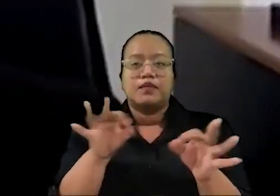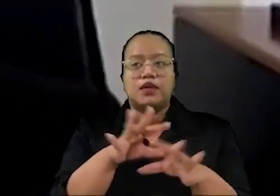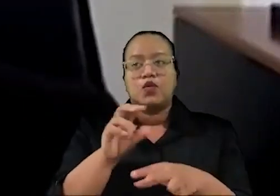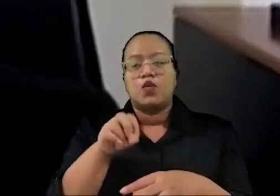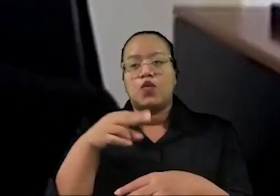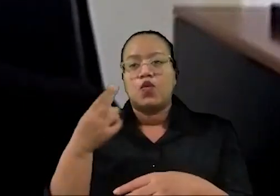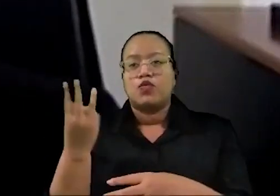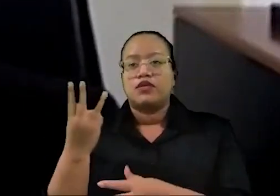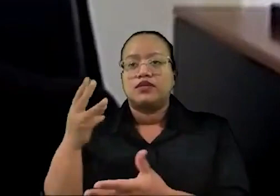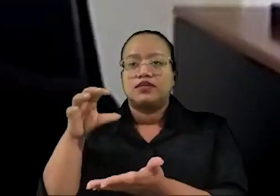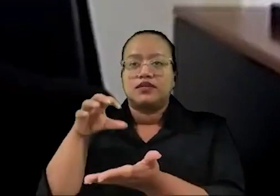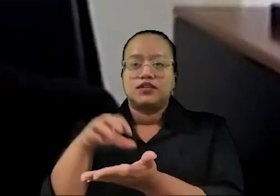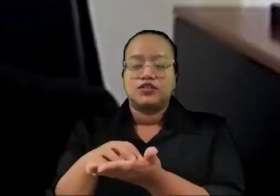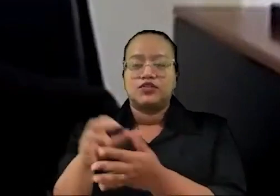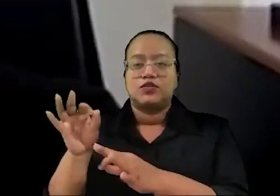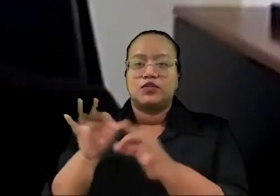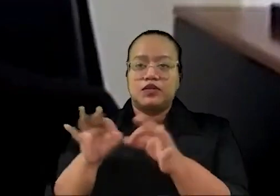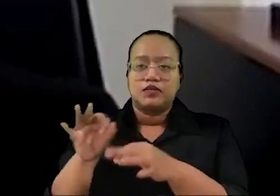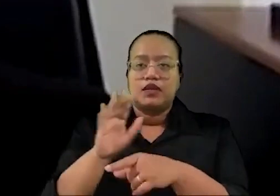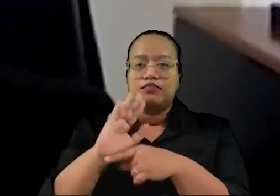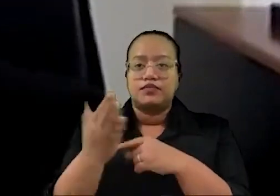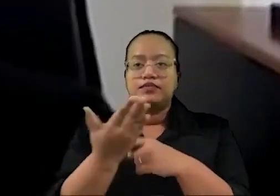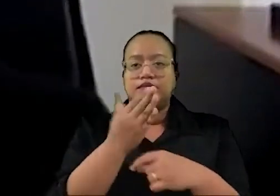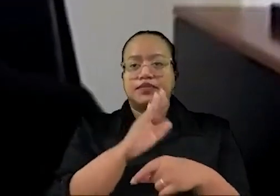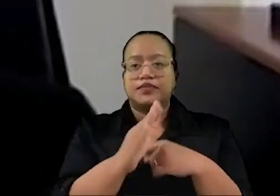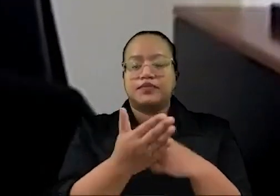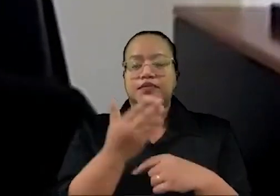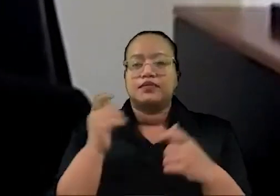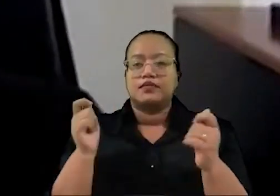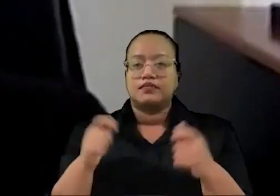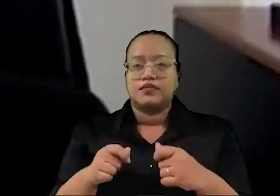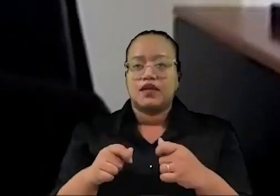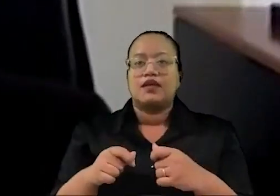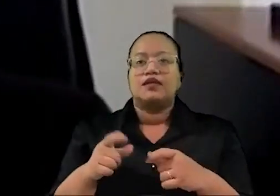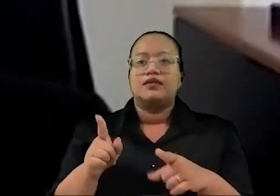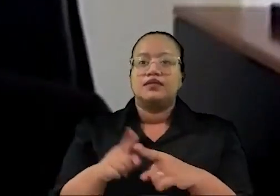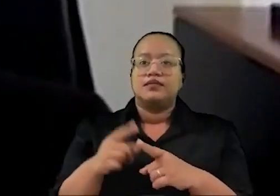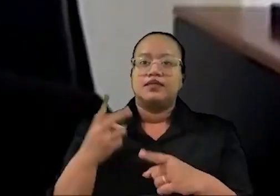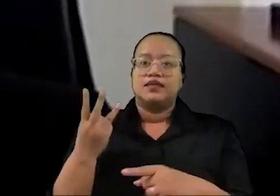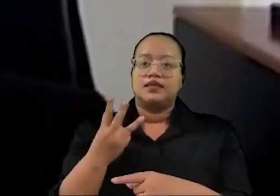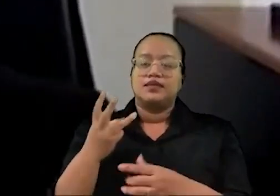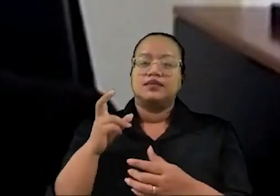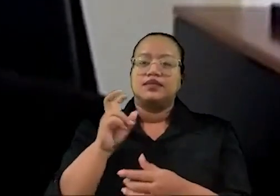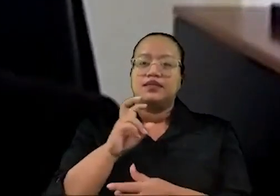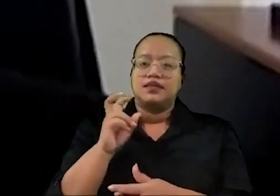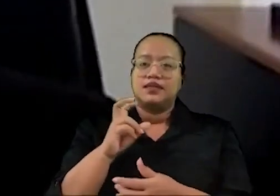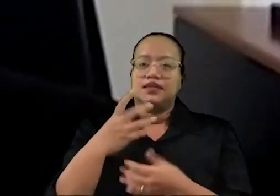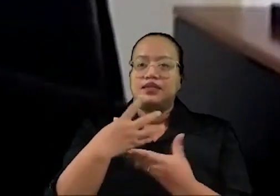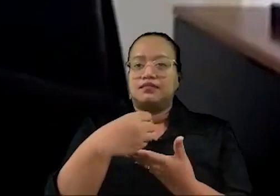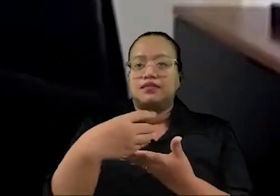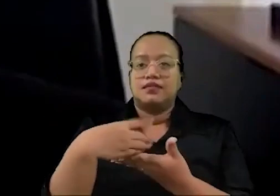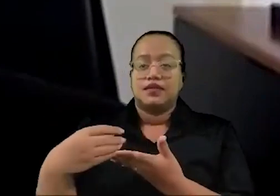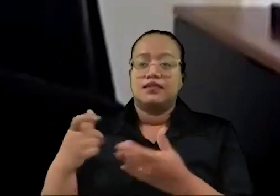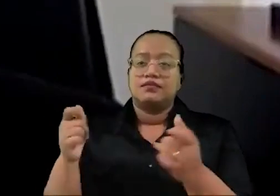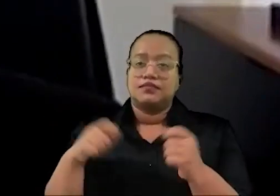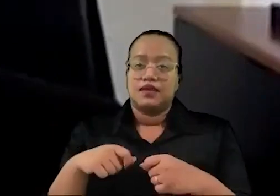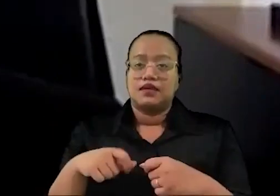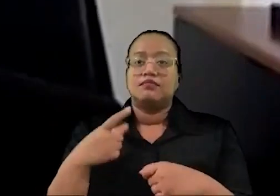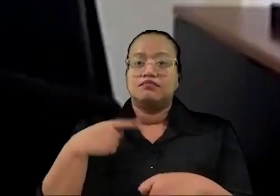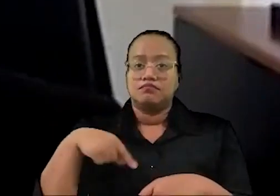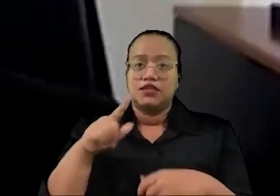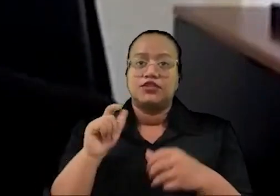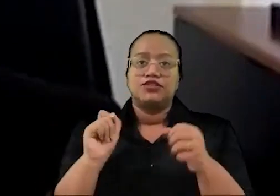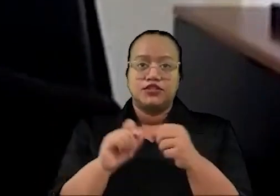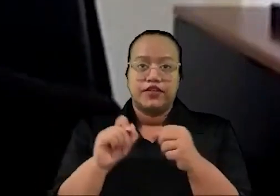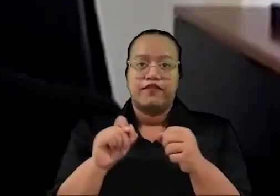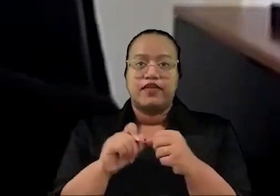aquilo que a gente desenvolve aqui também, a terceira e a quinta região podem também aproveitar, e a gente tem feito isso, a gente tem estreitado